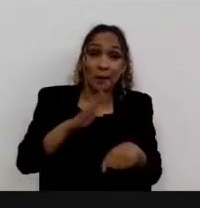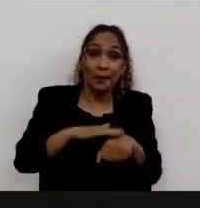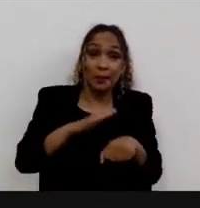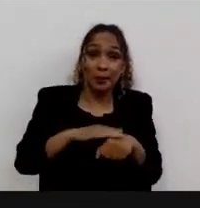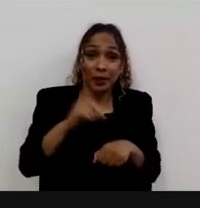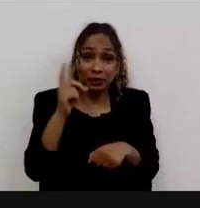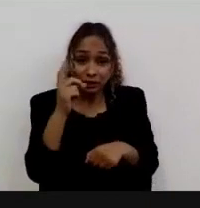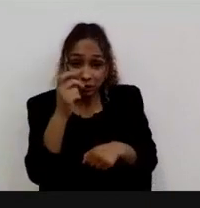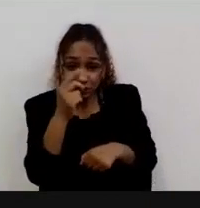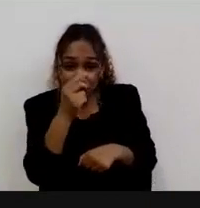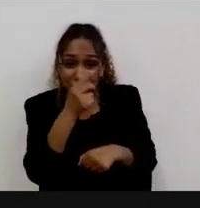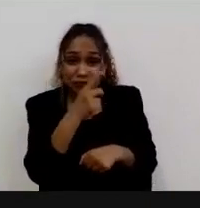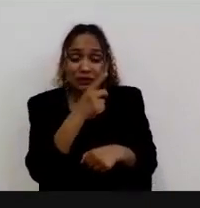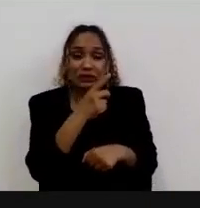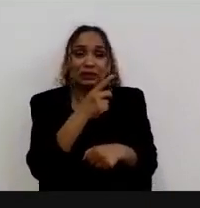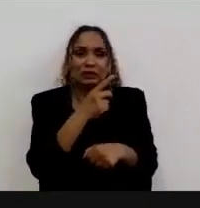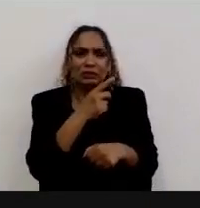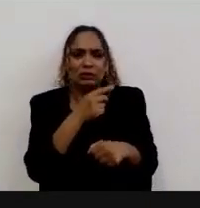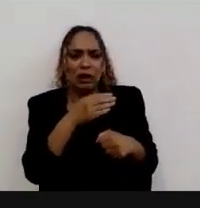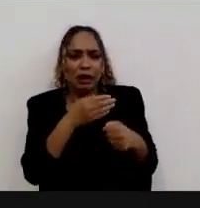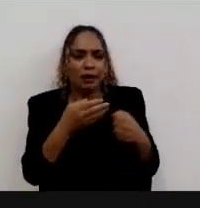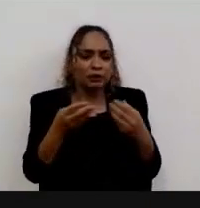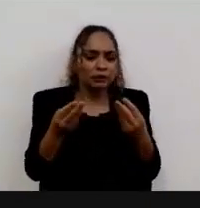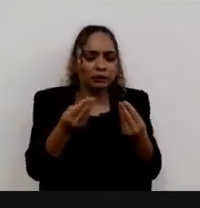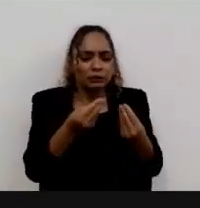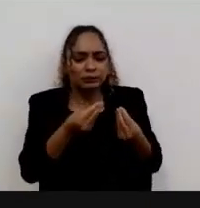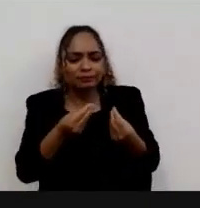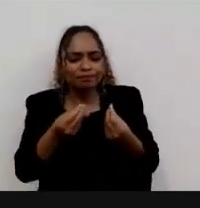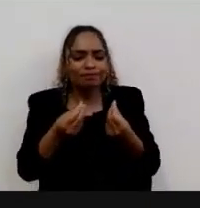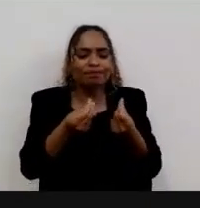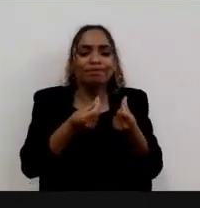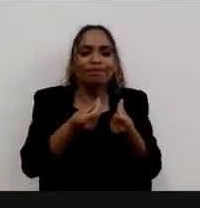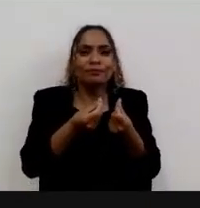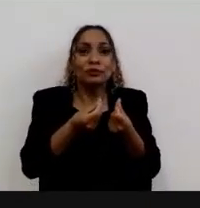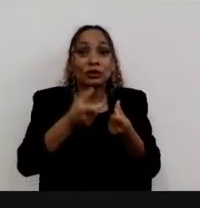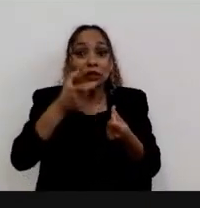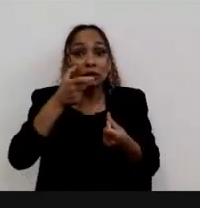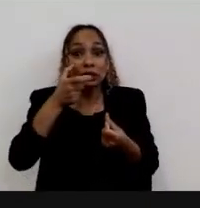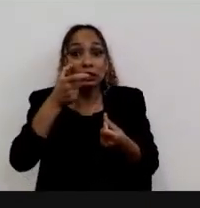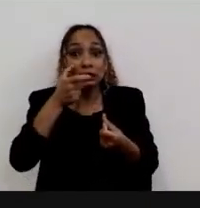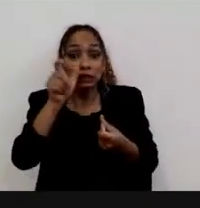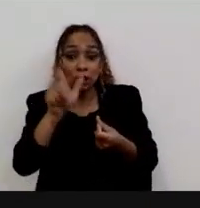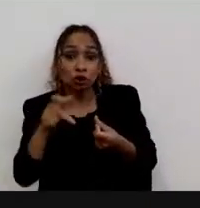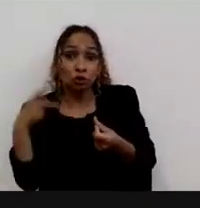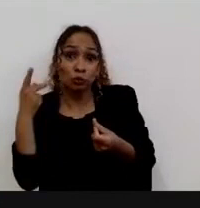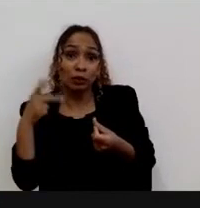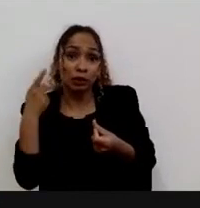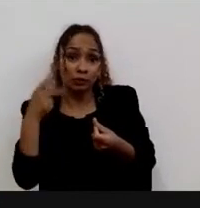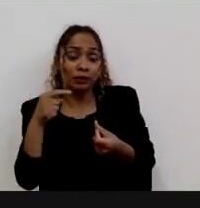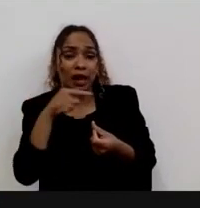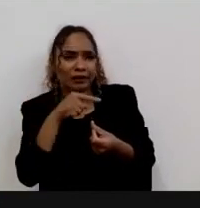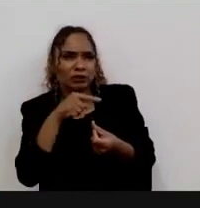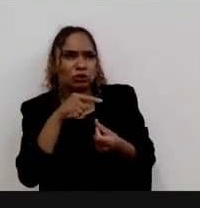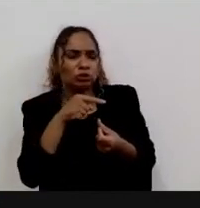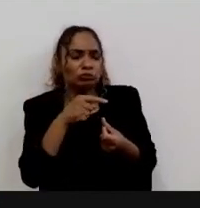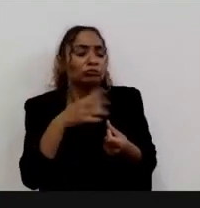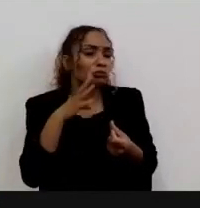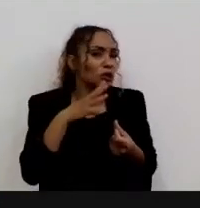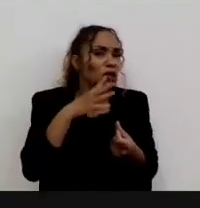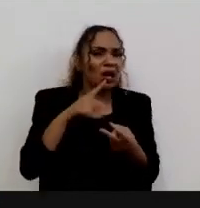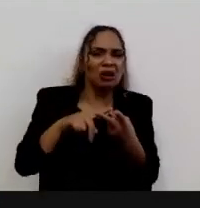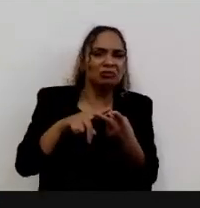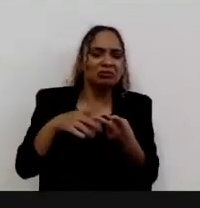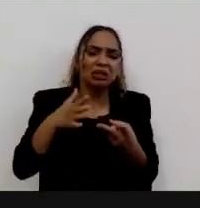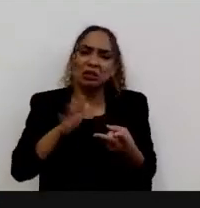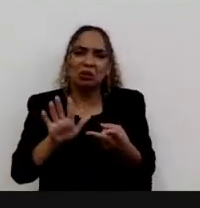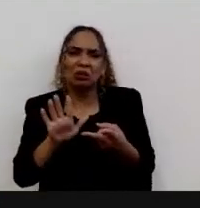difícil ainda é filtrar daquilo tudo que está acontecendo o que é interessante para o parlamentar. Isso aqui é interessante, isso aqui não é,